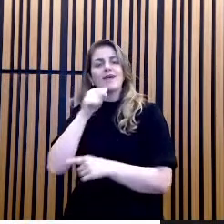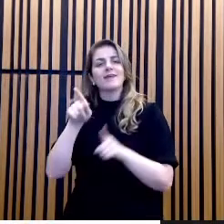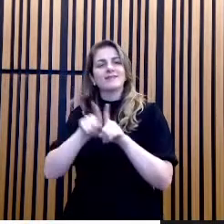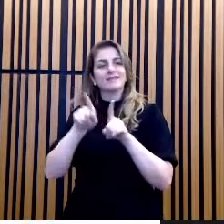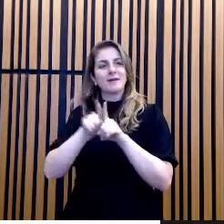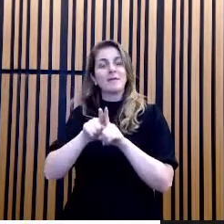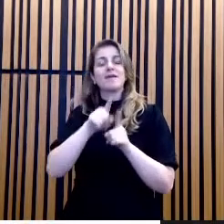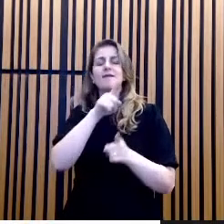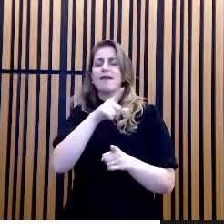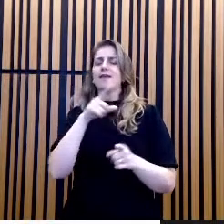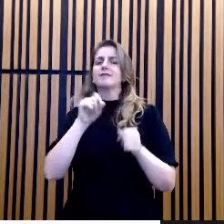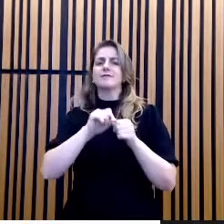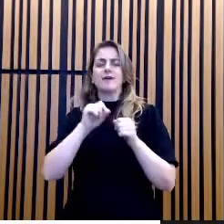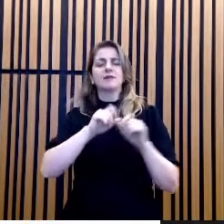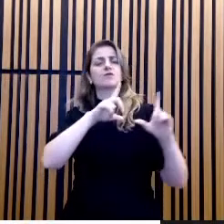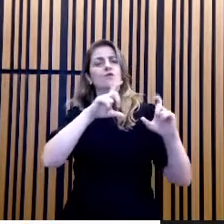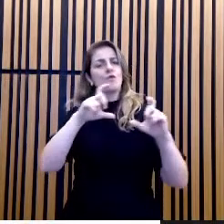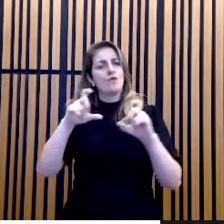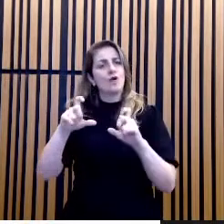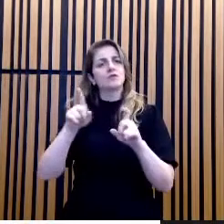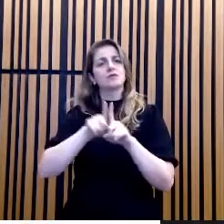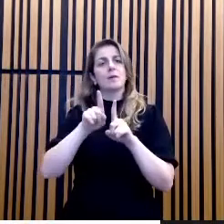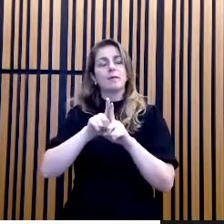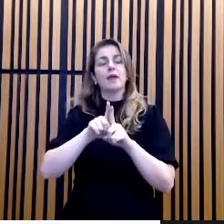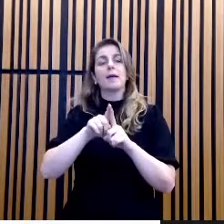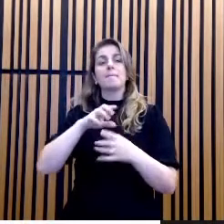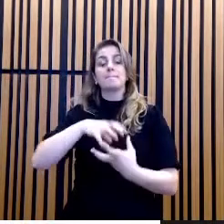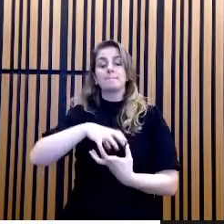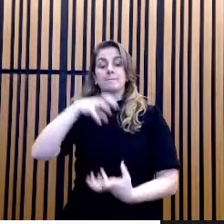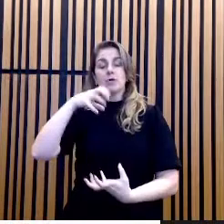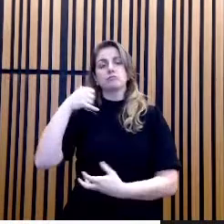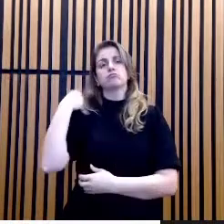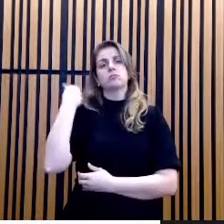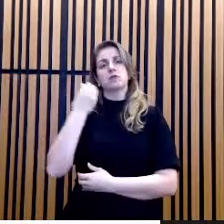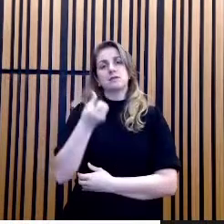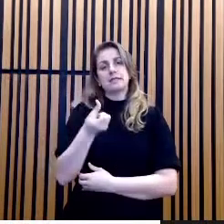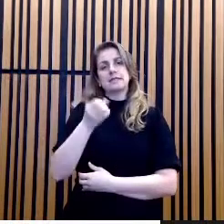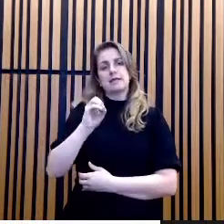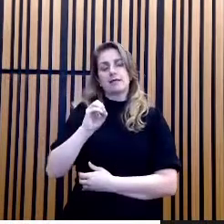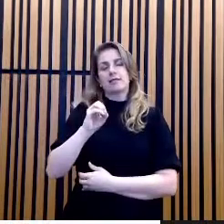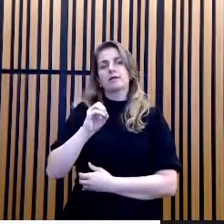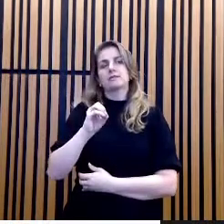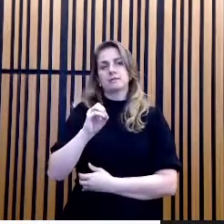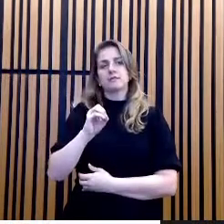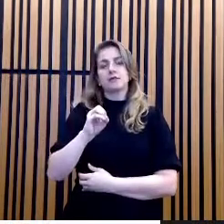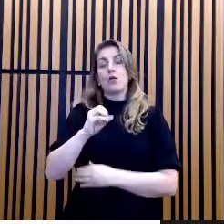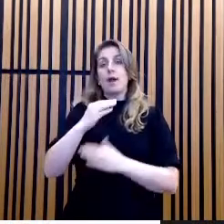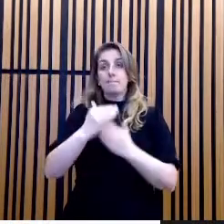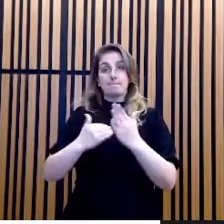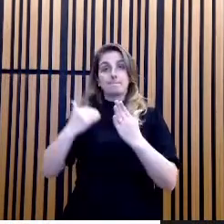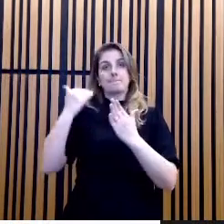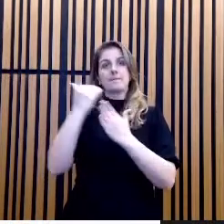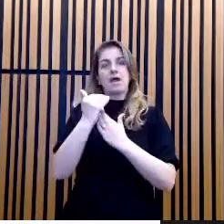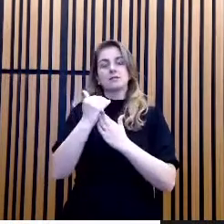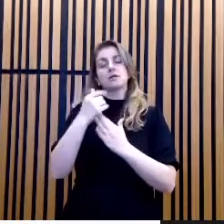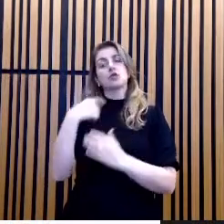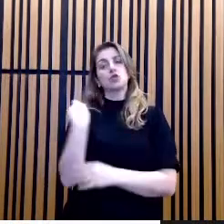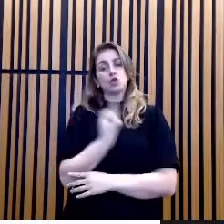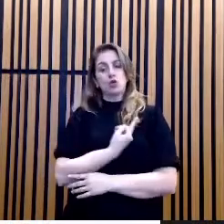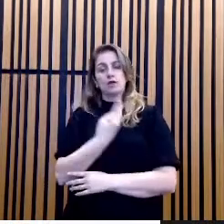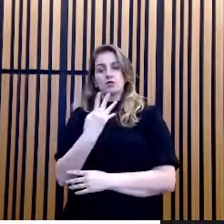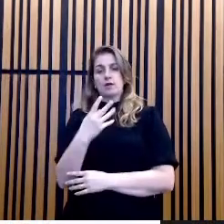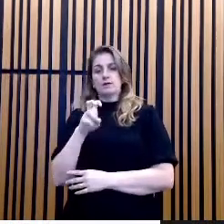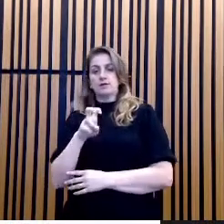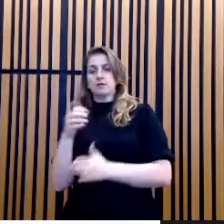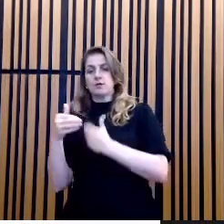e ele fotografa principalmente e retrata mulheres de mais de 60 anos. Então, elas estão um pouco além da gente, 45,